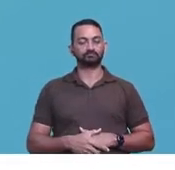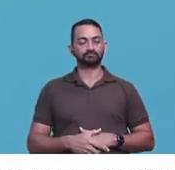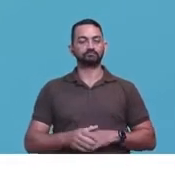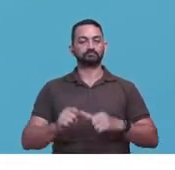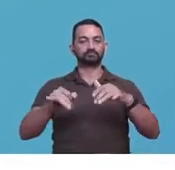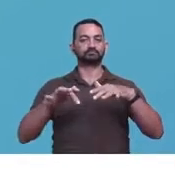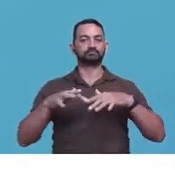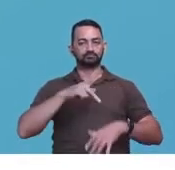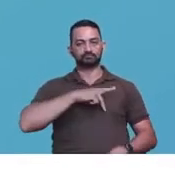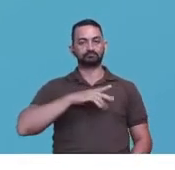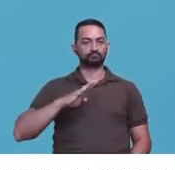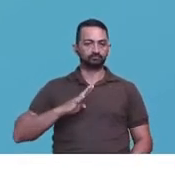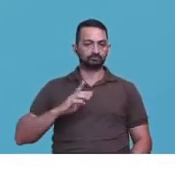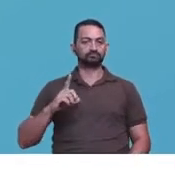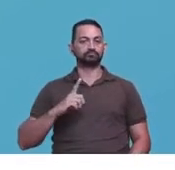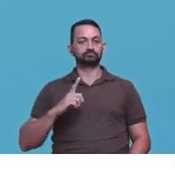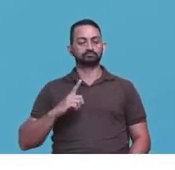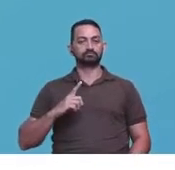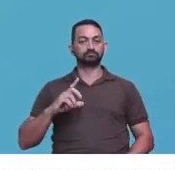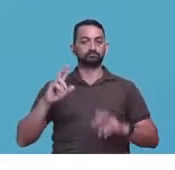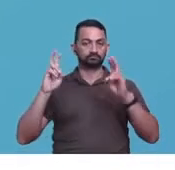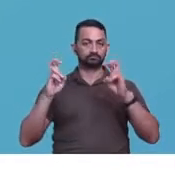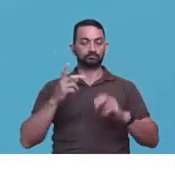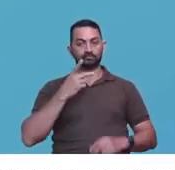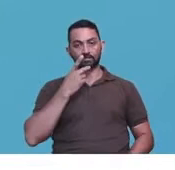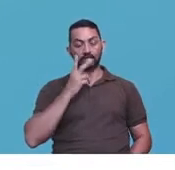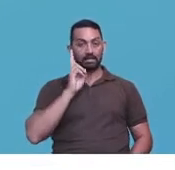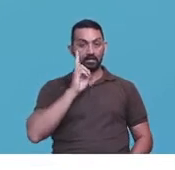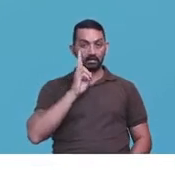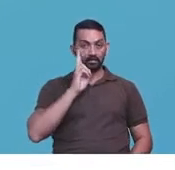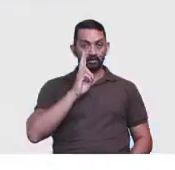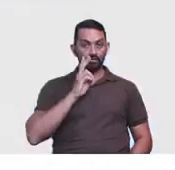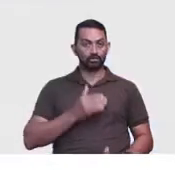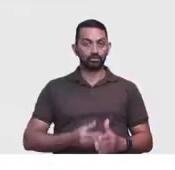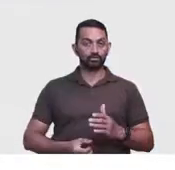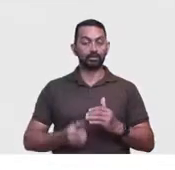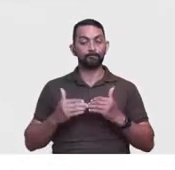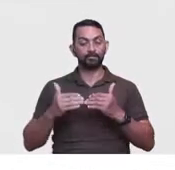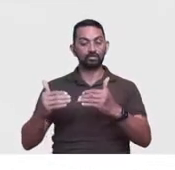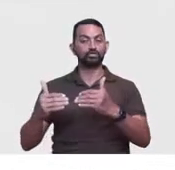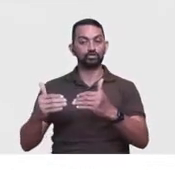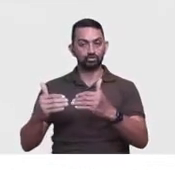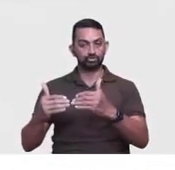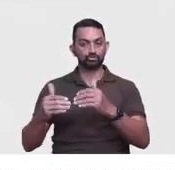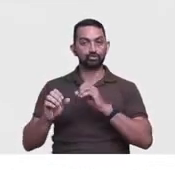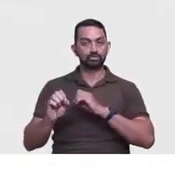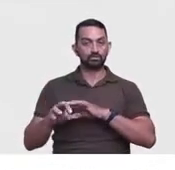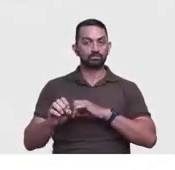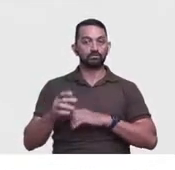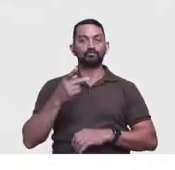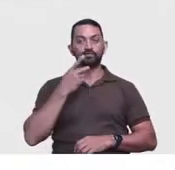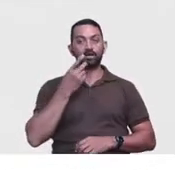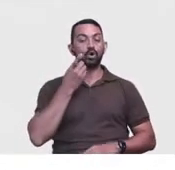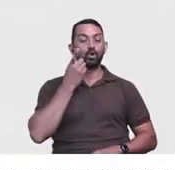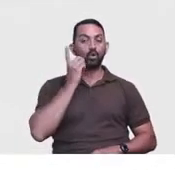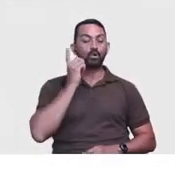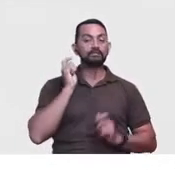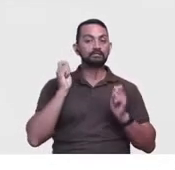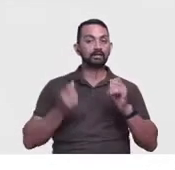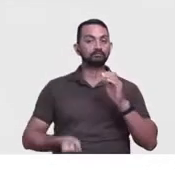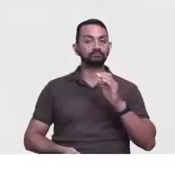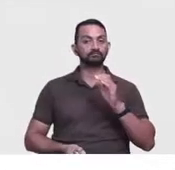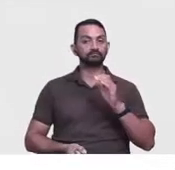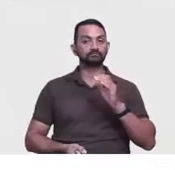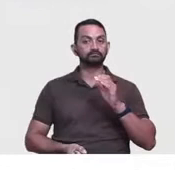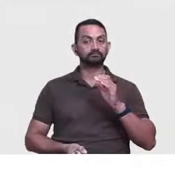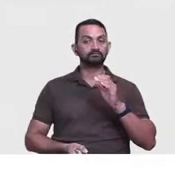horas a audiência pública de hoje viu vai ser sobre esse assunto com a Mônica falou a gente lembra que e da educação fez menção ontem